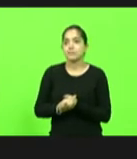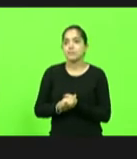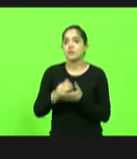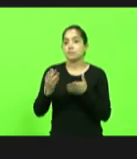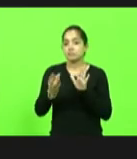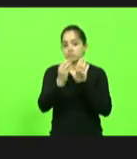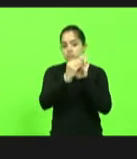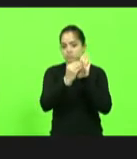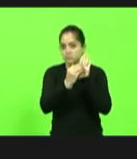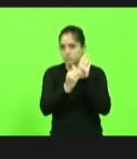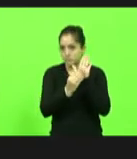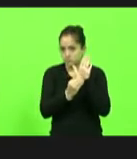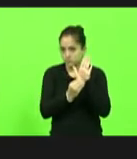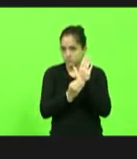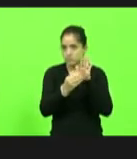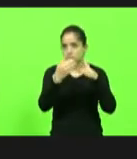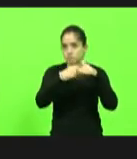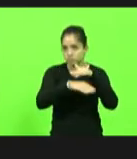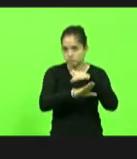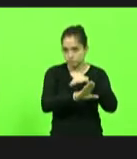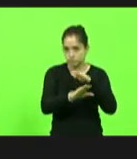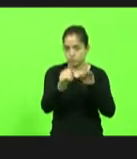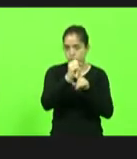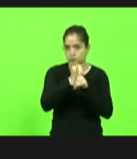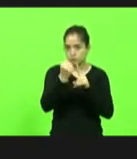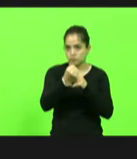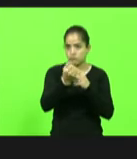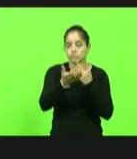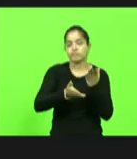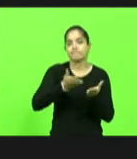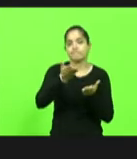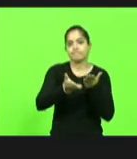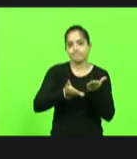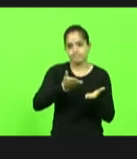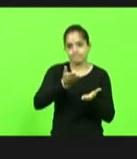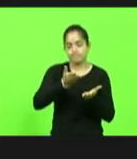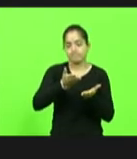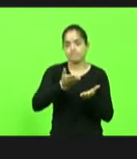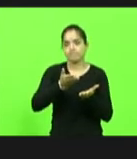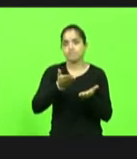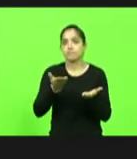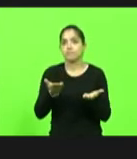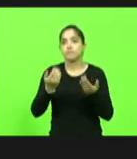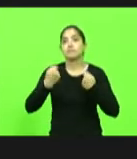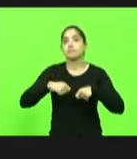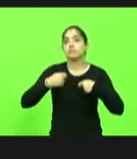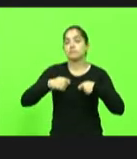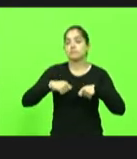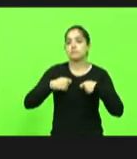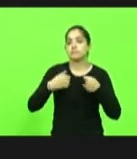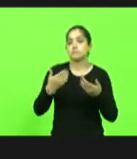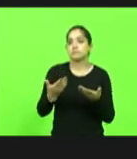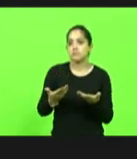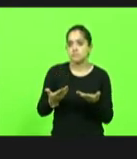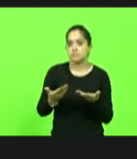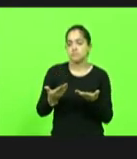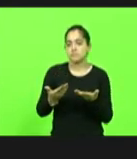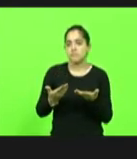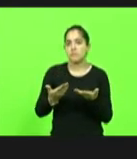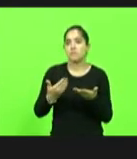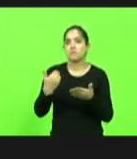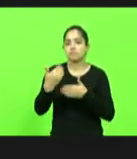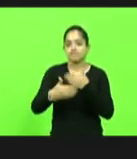colocado dentro do Fundo de Assistência Social o que é necessário para a execução